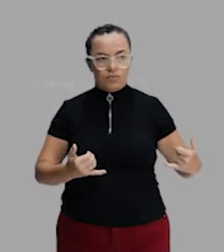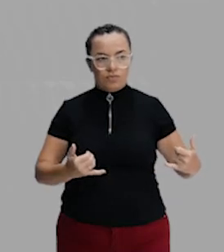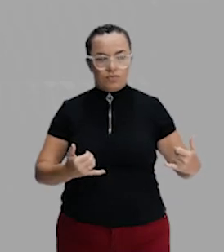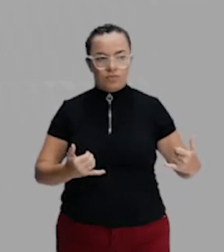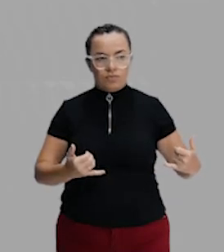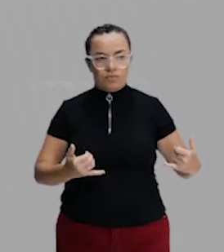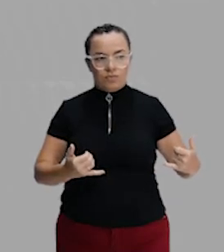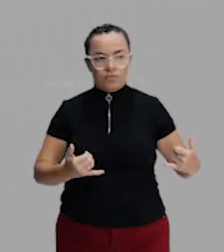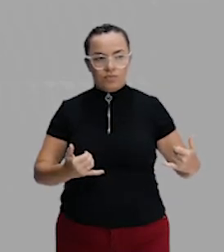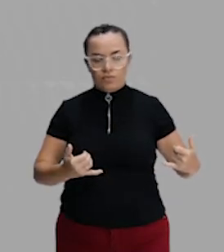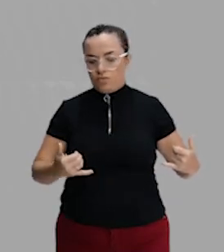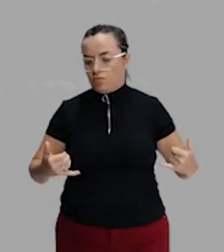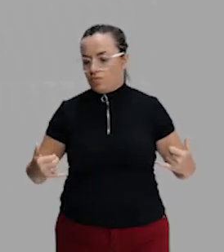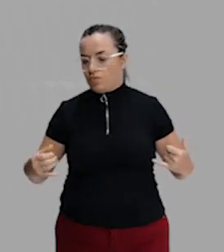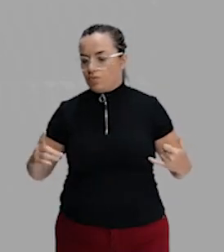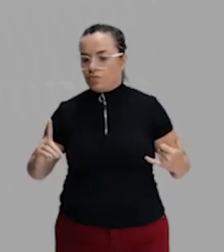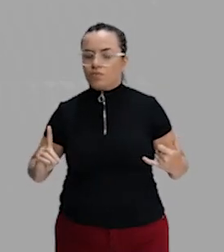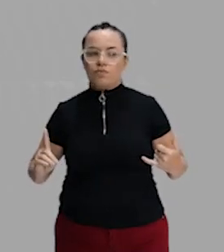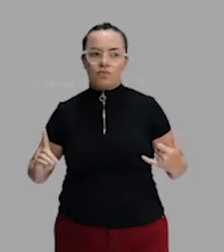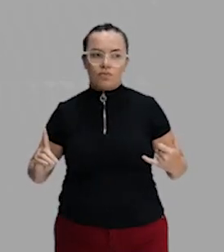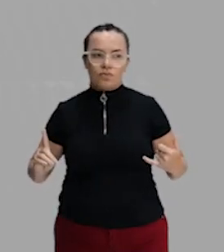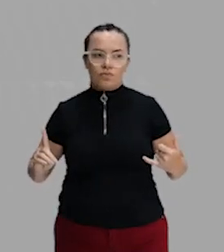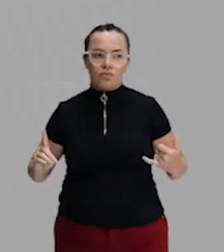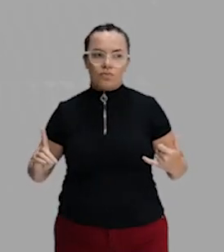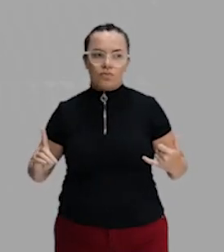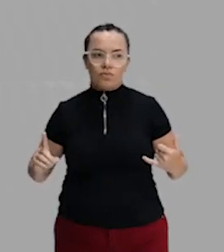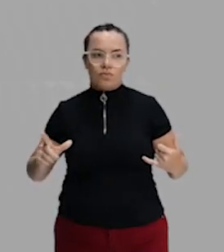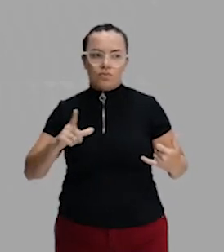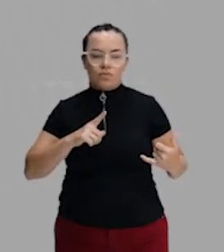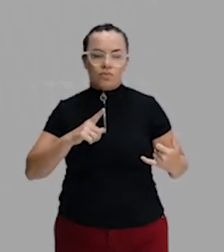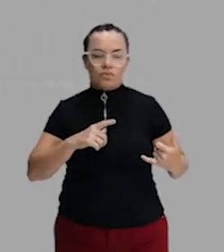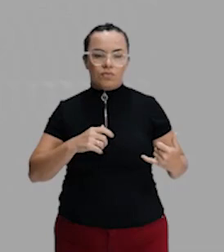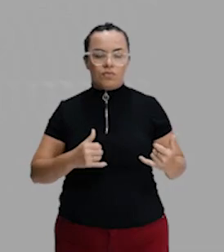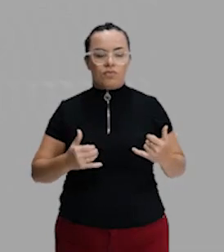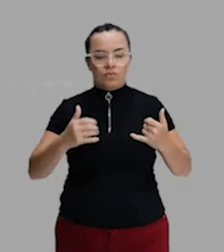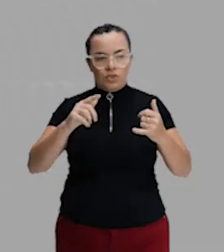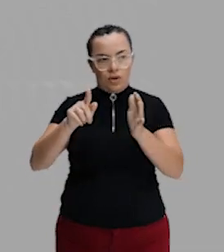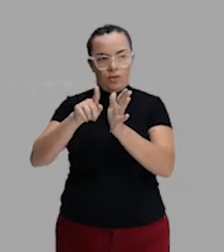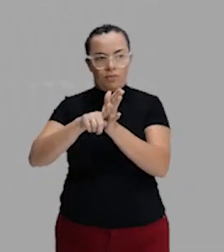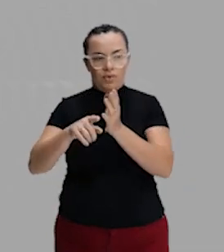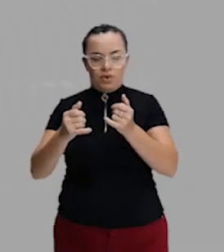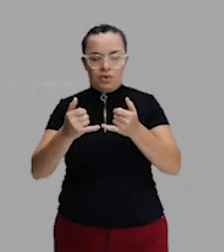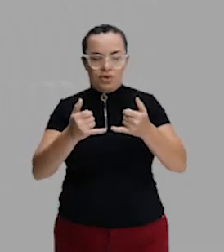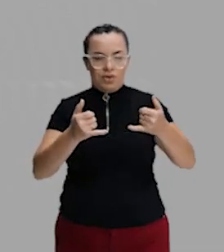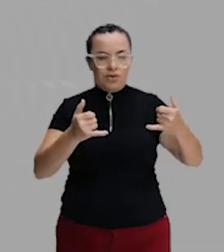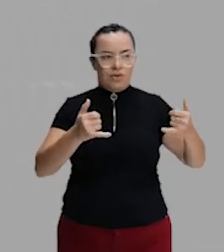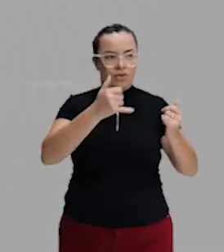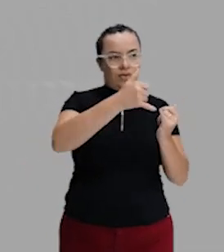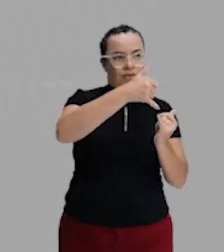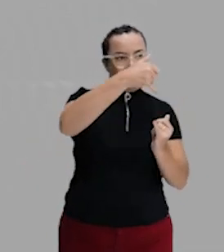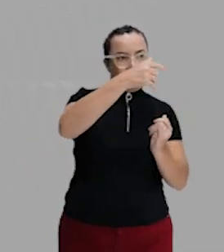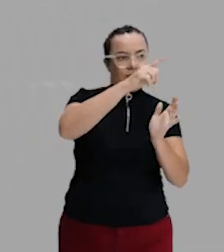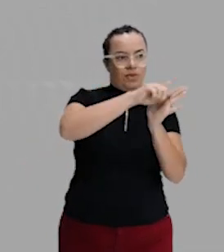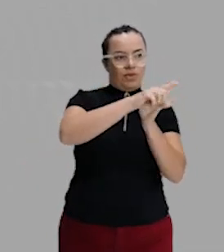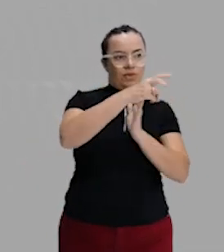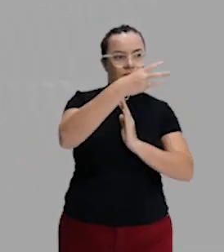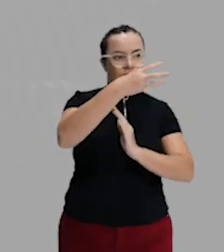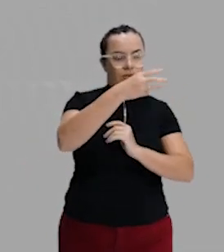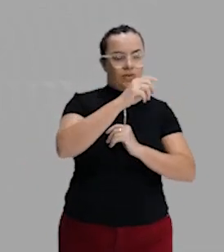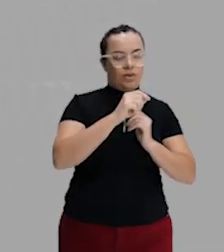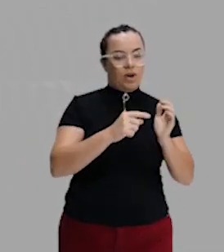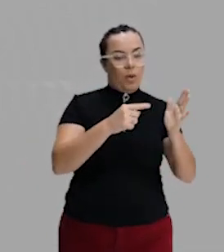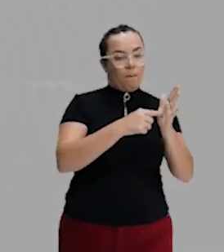Tua reta diretriz. Então, você tem foco, tá? Vamos aqui encontrar o valor de